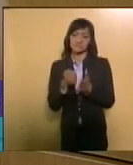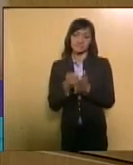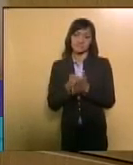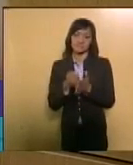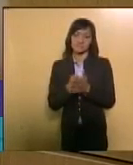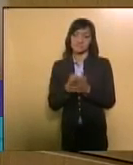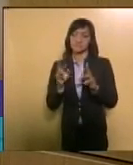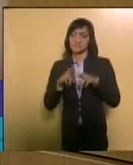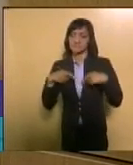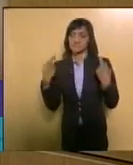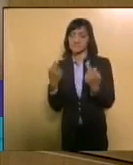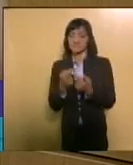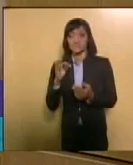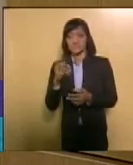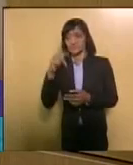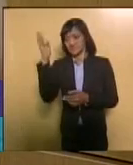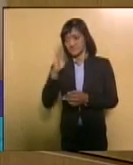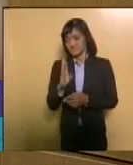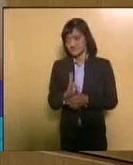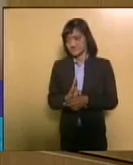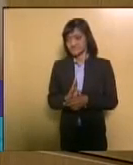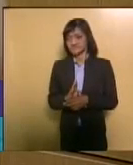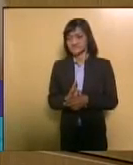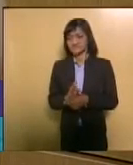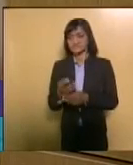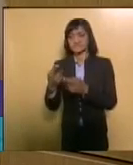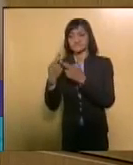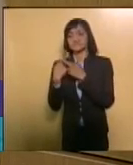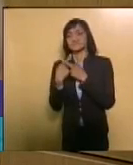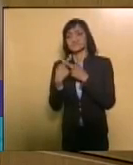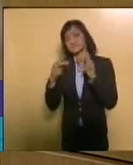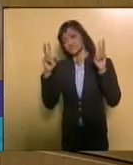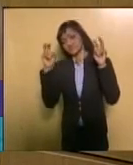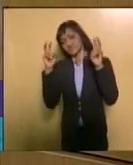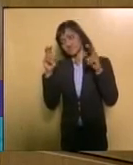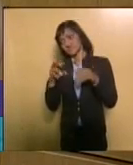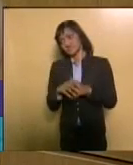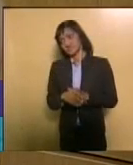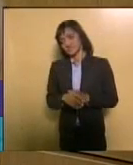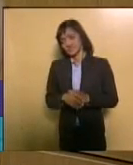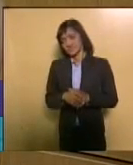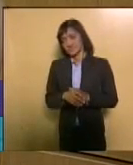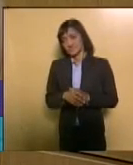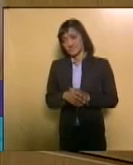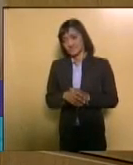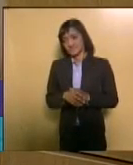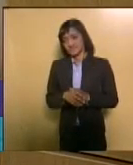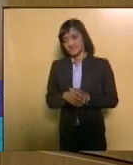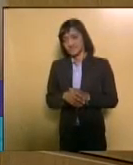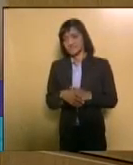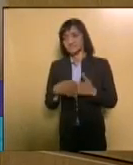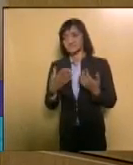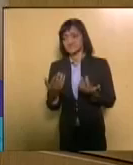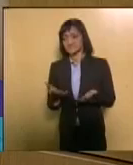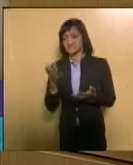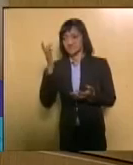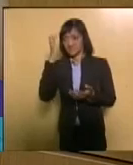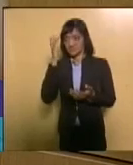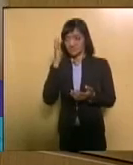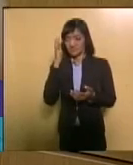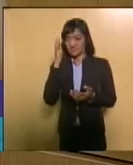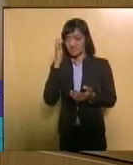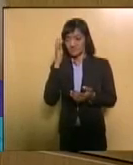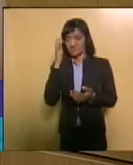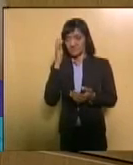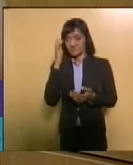nas reuniões internacionais pela nossa omissão em relação a esses temas E aí eu acho que a mensagem que